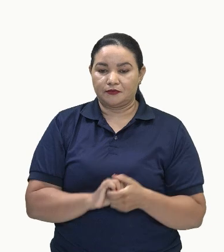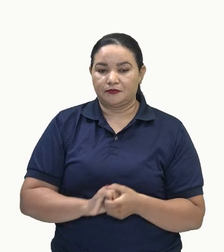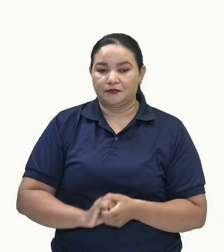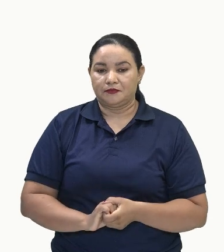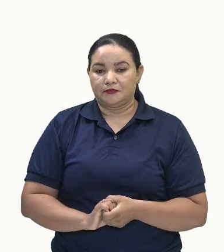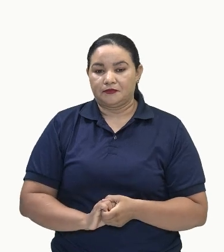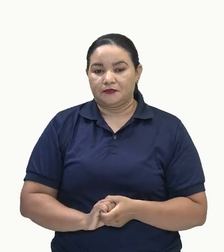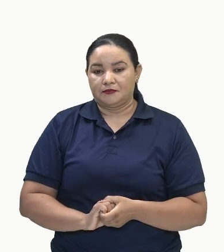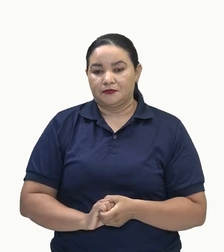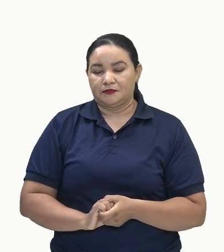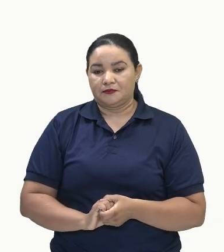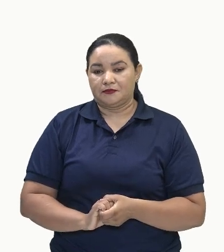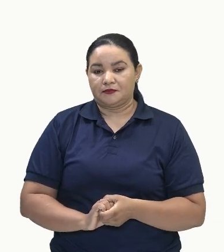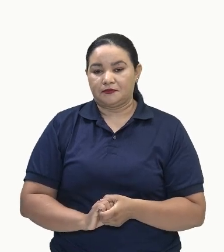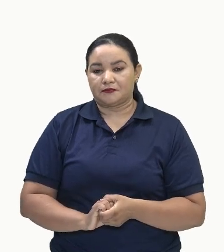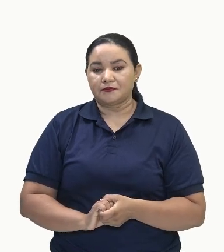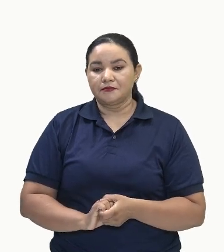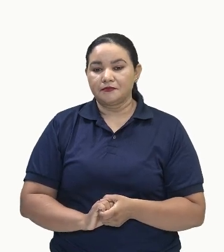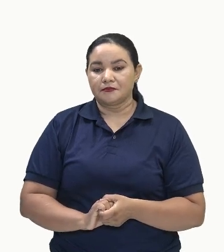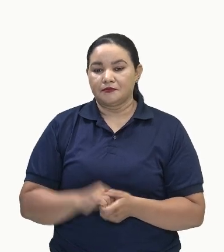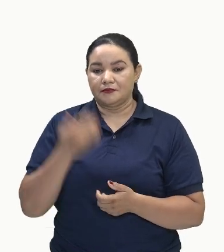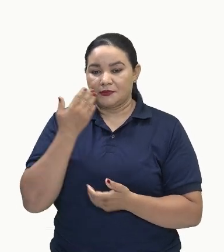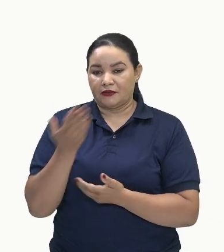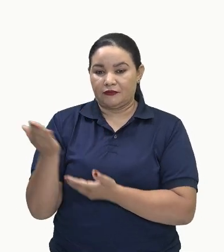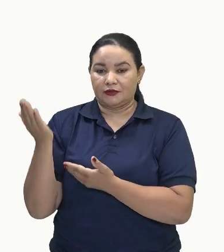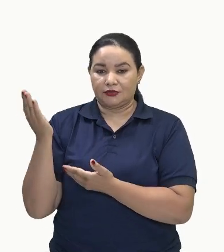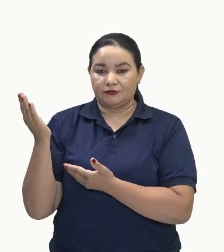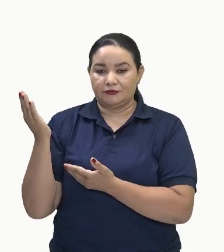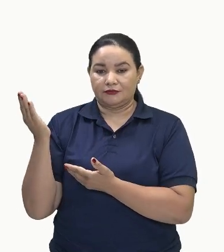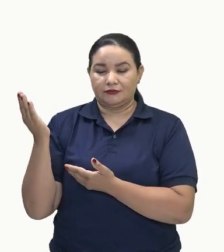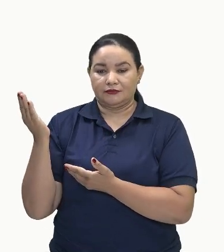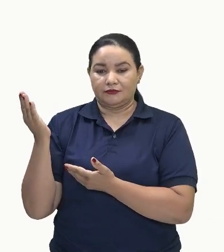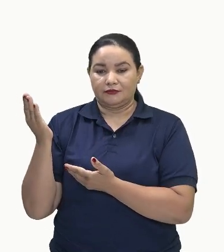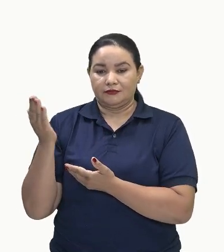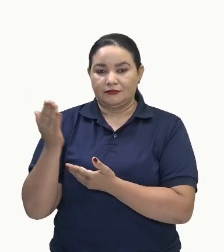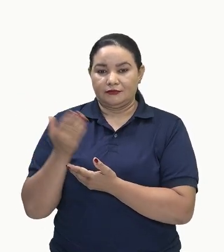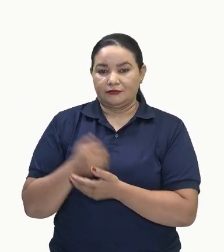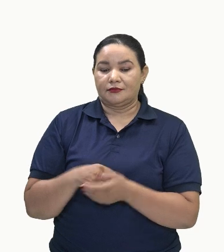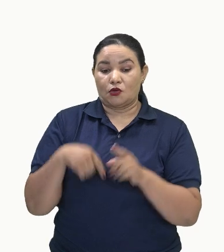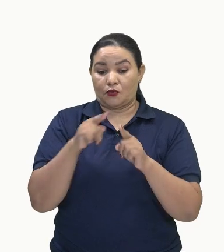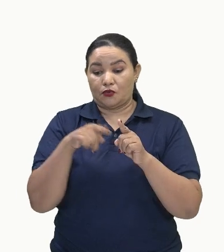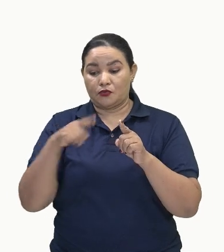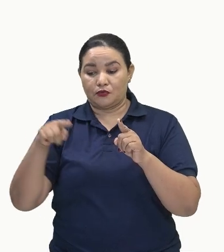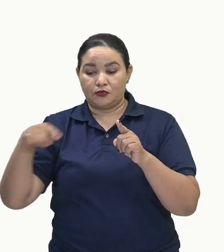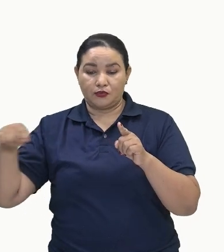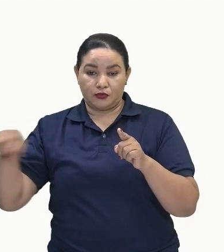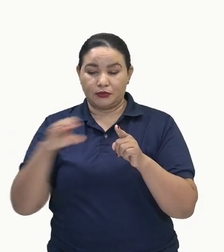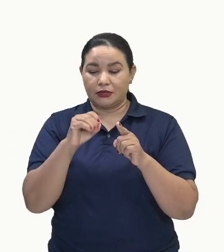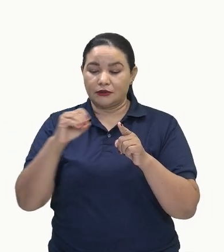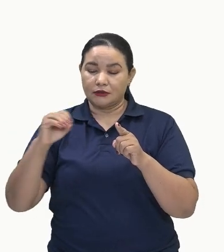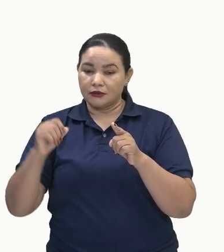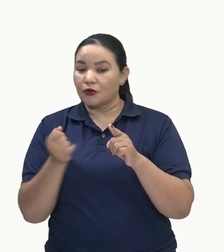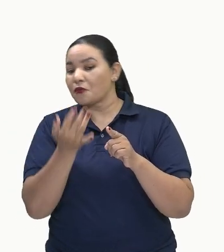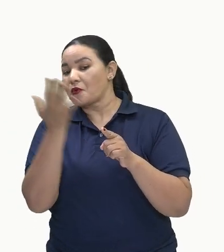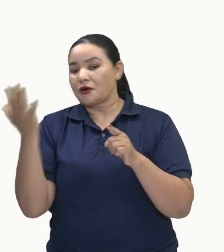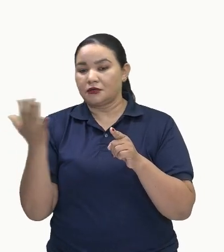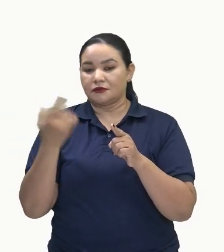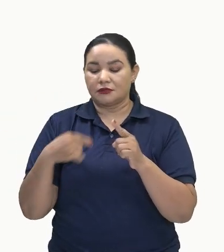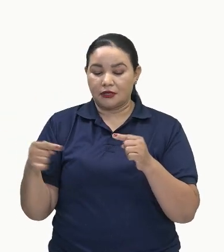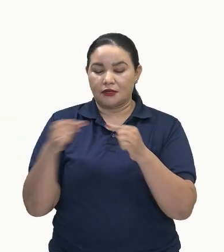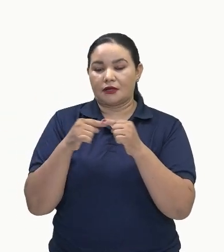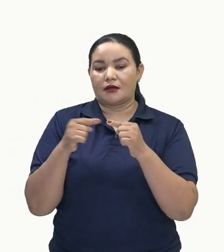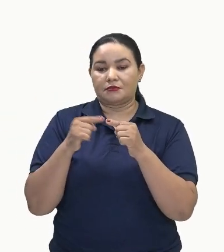18, certo? O 18 é exatamente o número de quantidade de casas decimais que contém neste